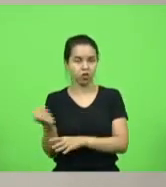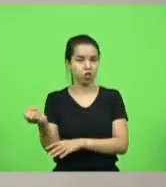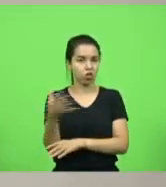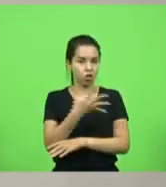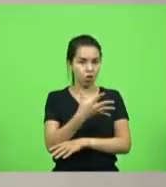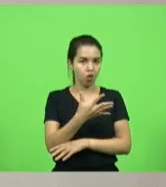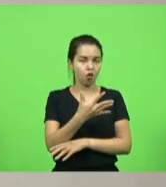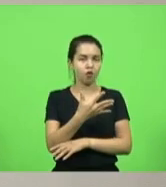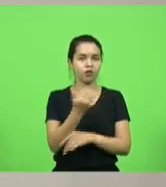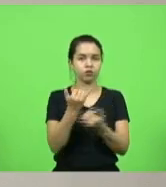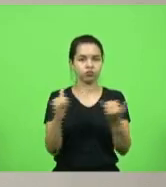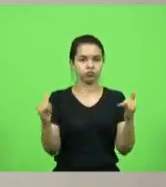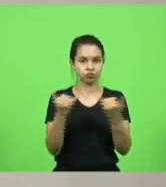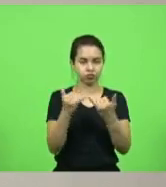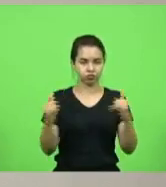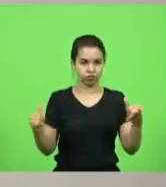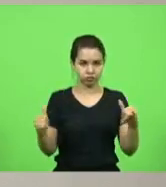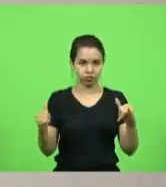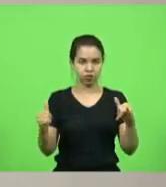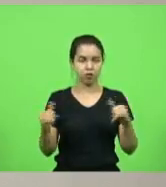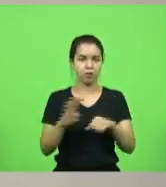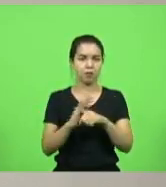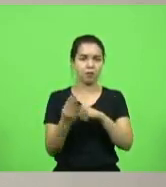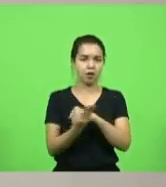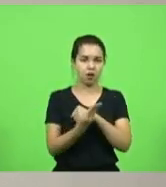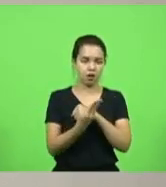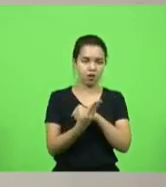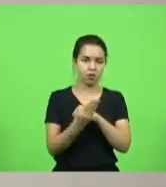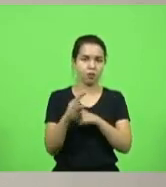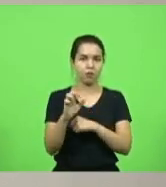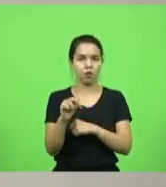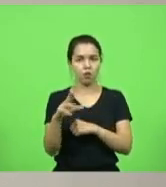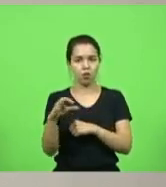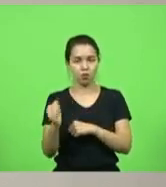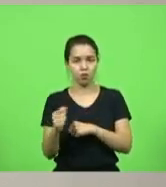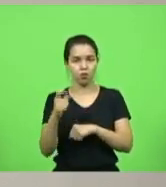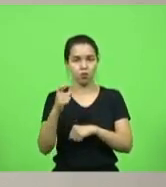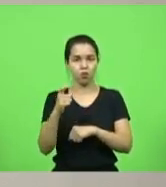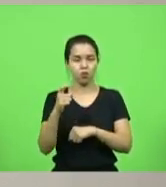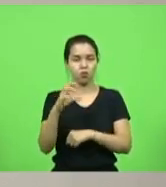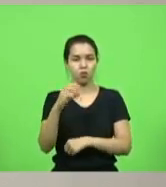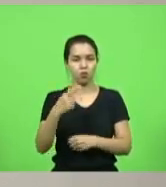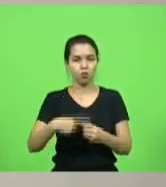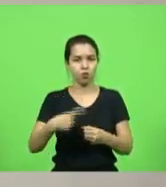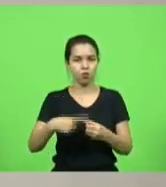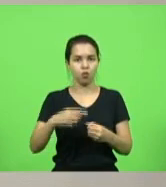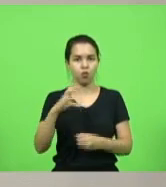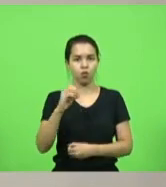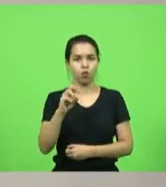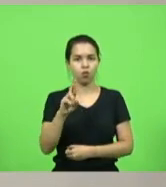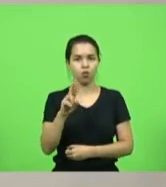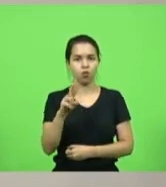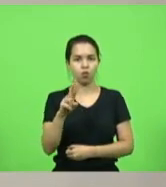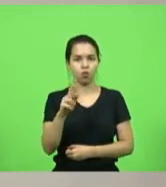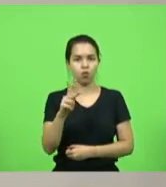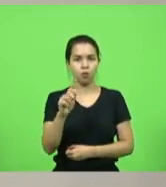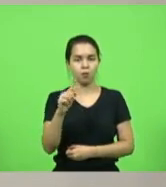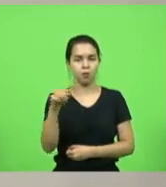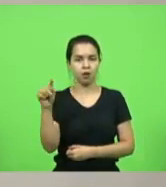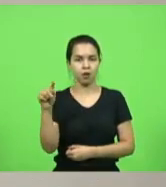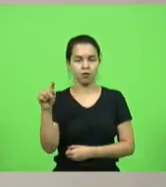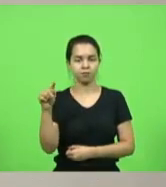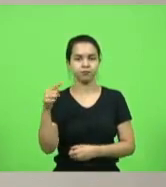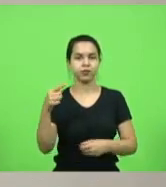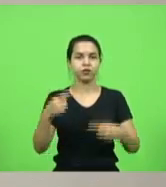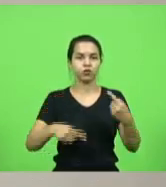bairro Bom Plante, no município de Corupá. Em discussão. Não havendo quem queira discutir, em votação. Deputados